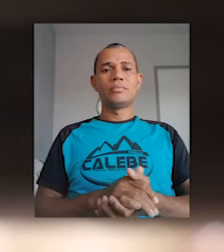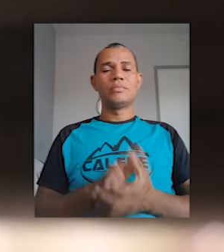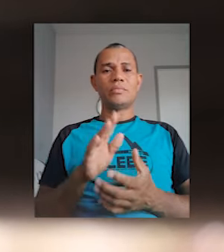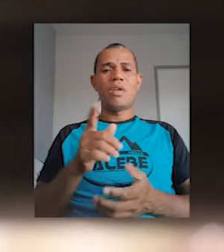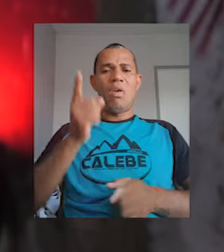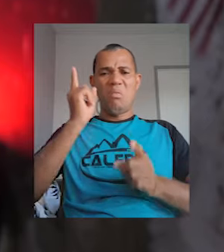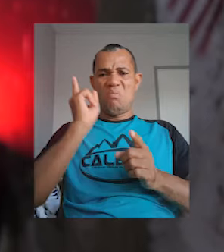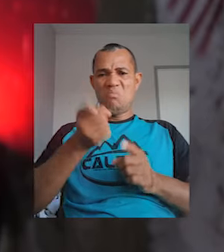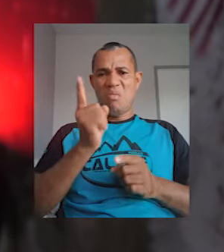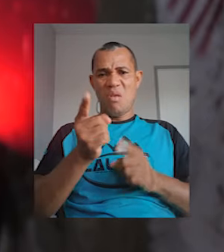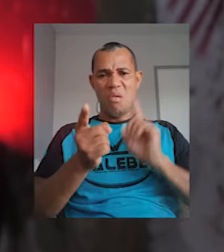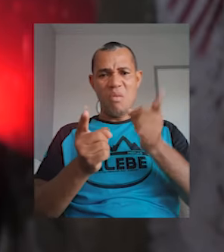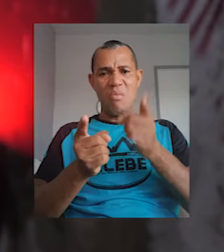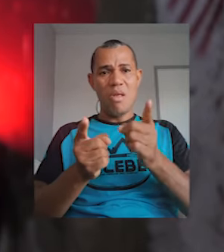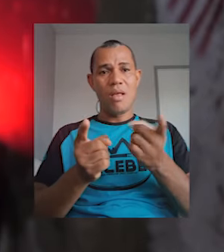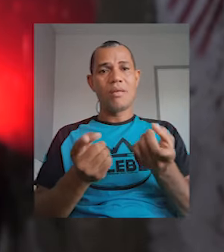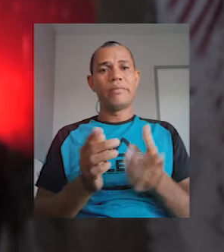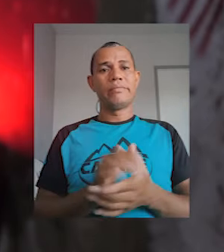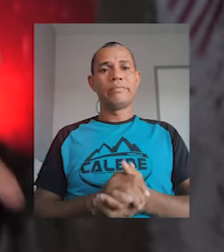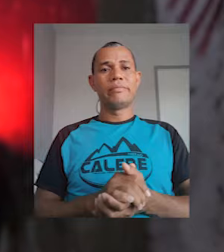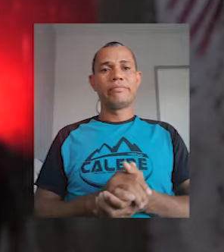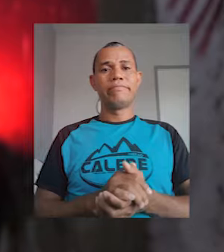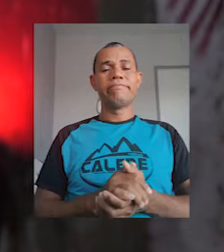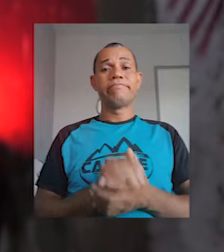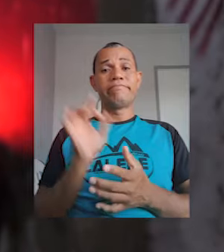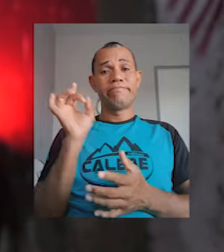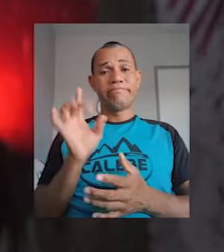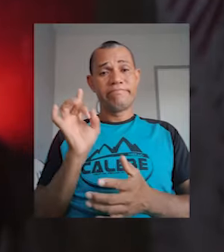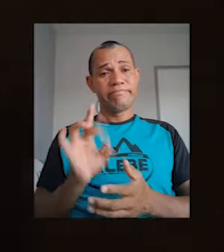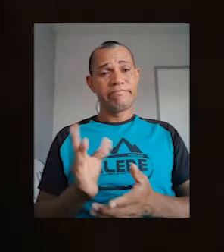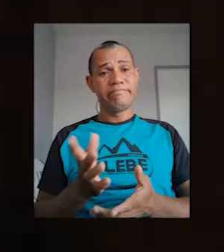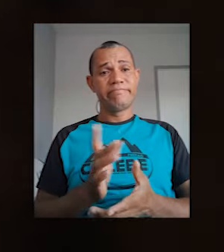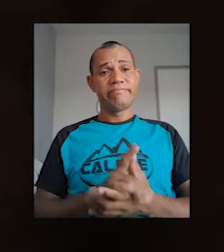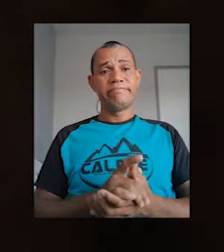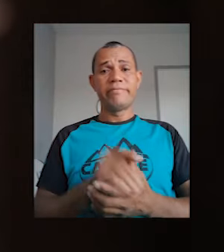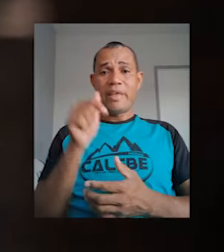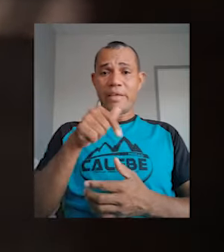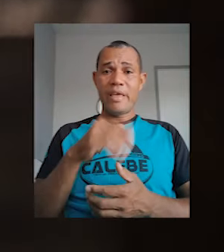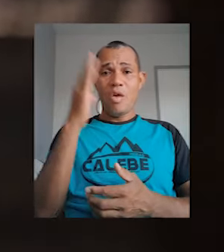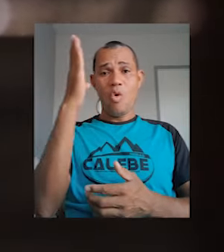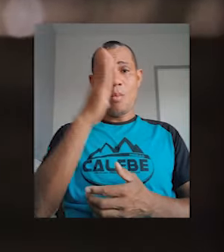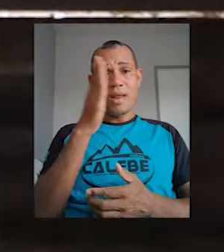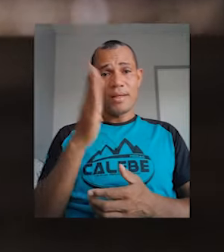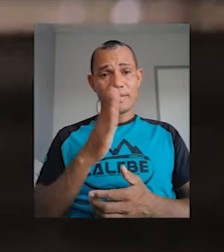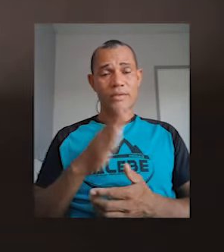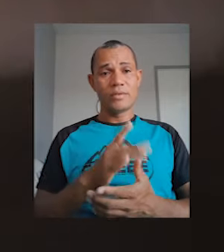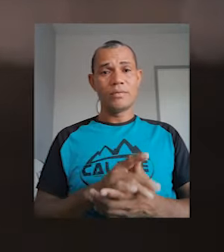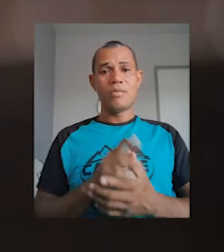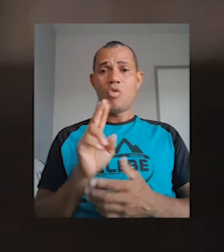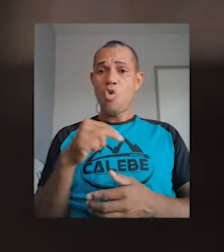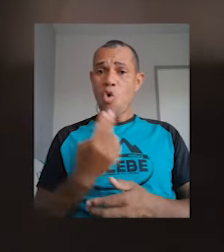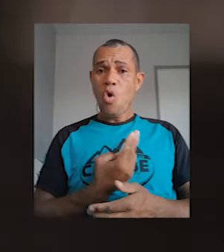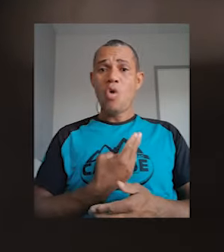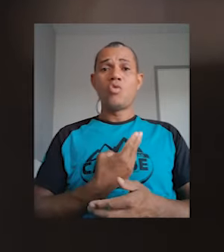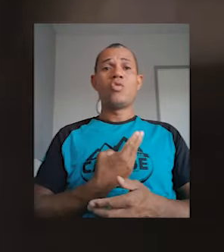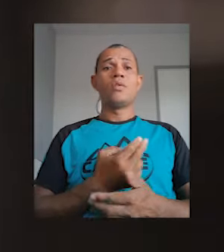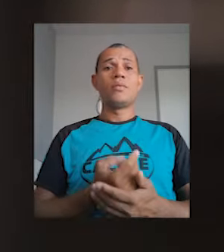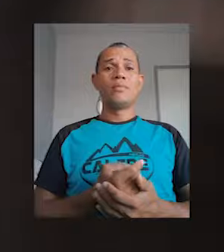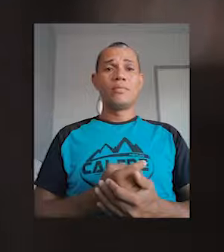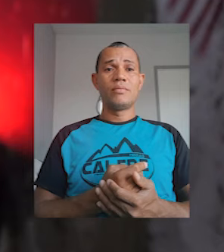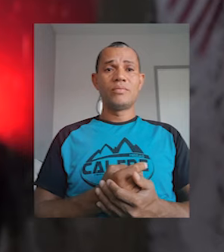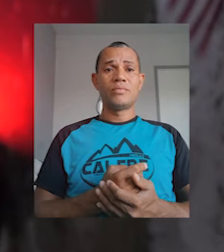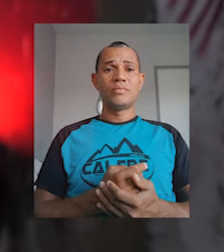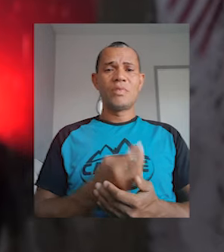de subjugamento, né, subjugação, principalmente do povo preto aqui neste país. E aí a